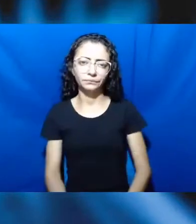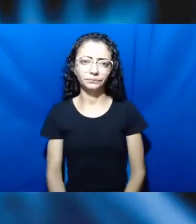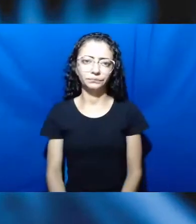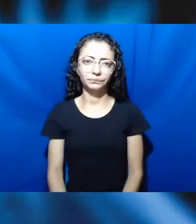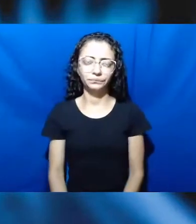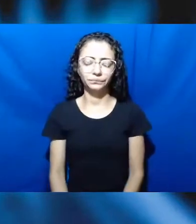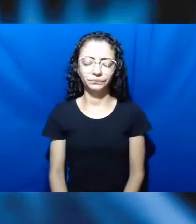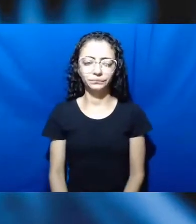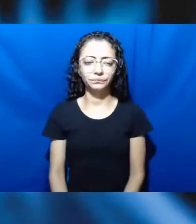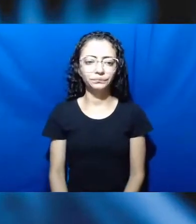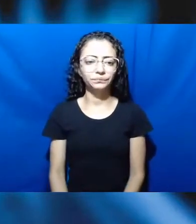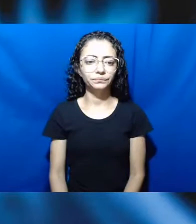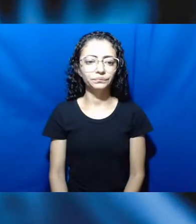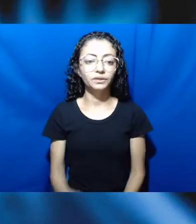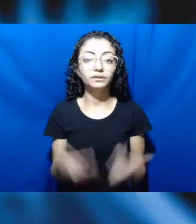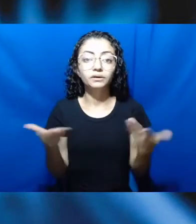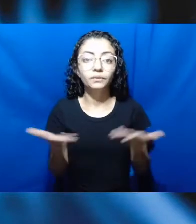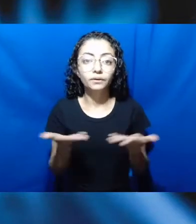Pode rodar. Quem vem?